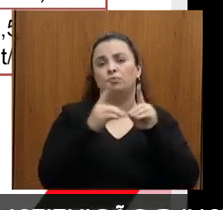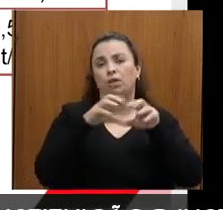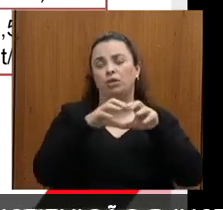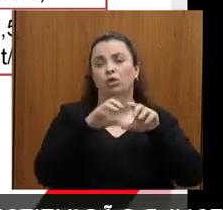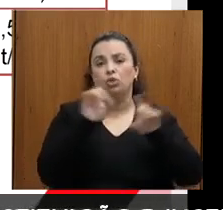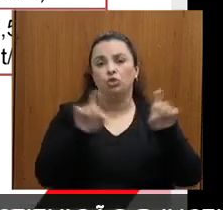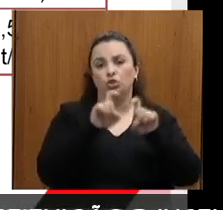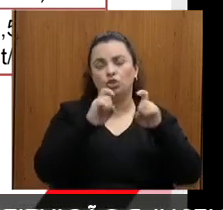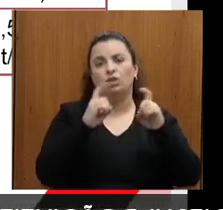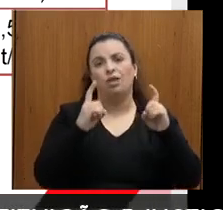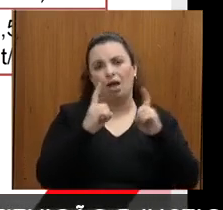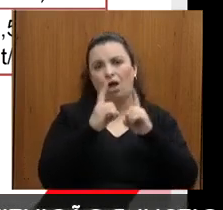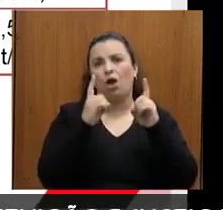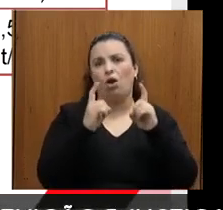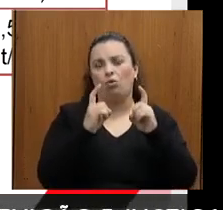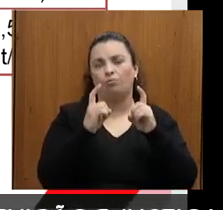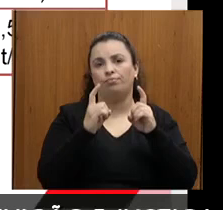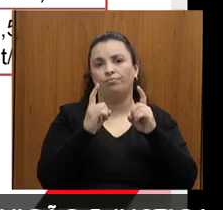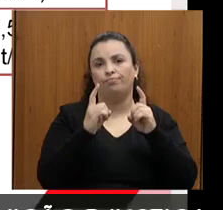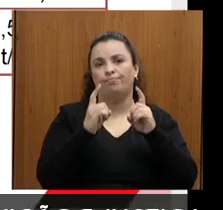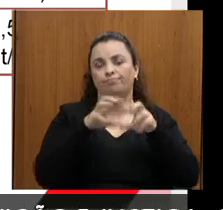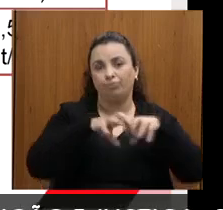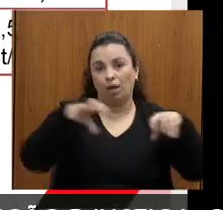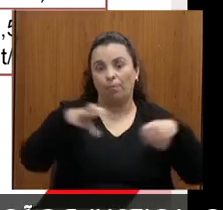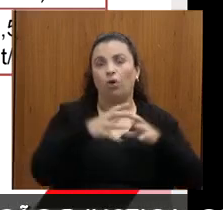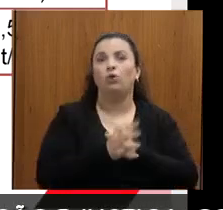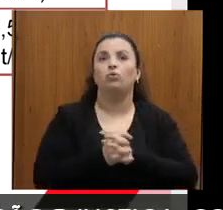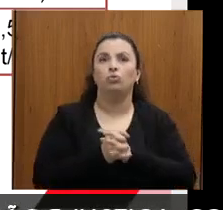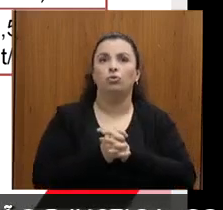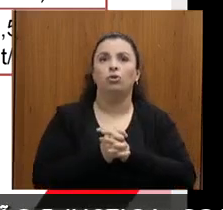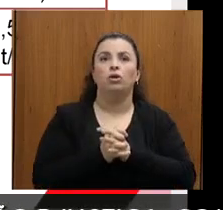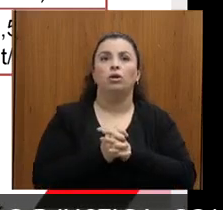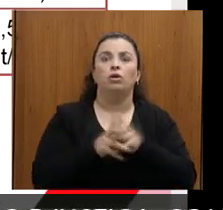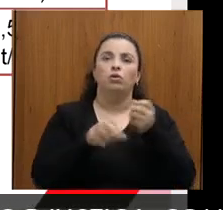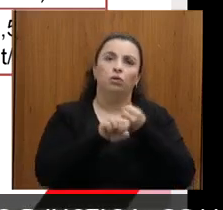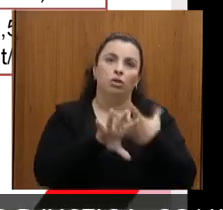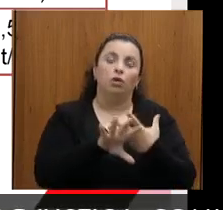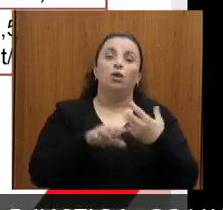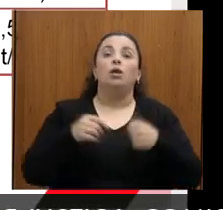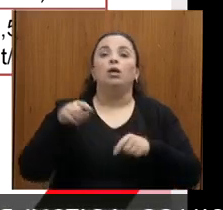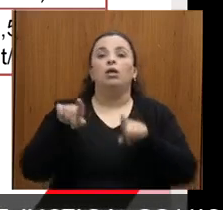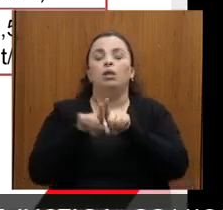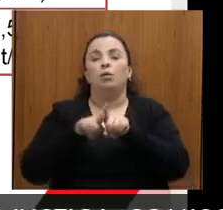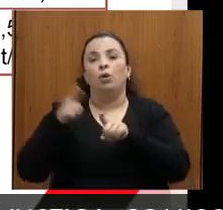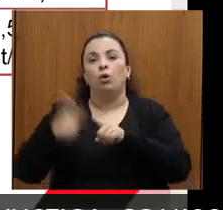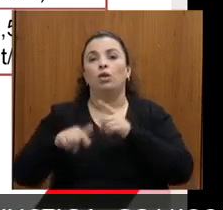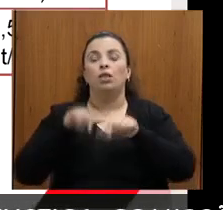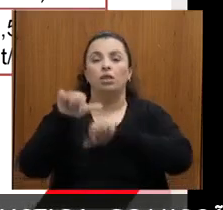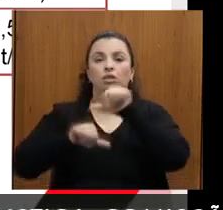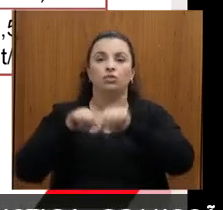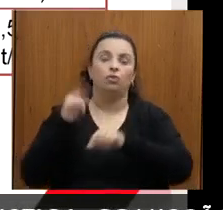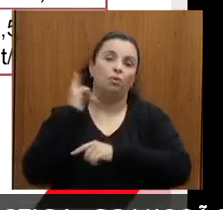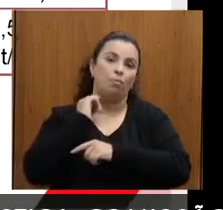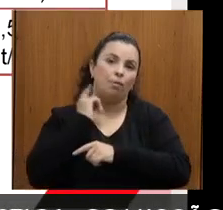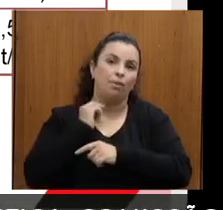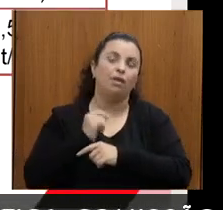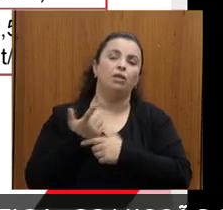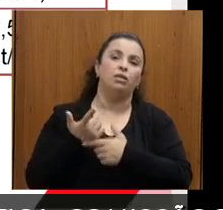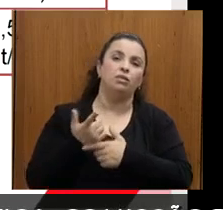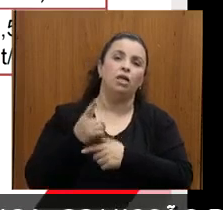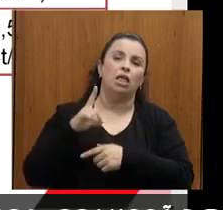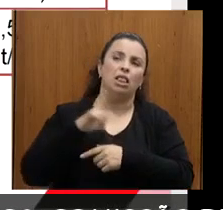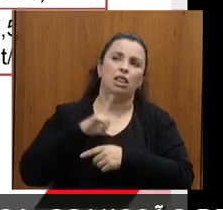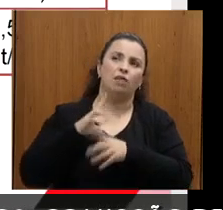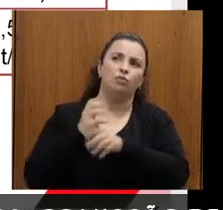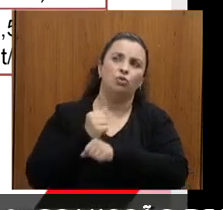digitalmente, no Transforma Minas selecionamos já até o presente momento 209 lideranças por meio